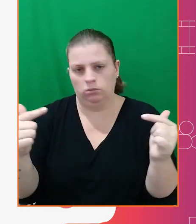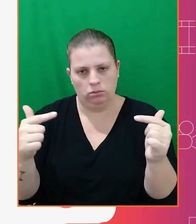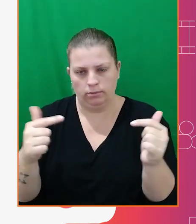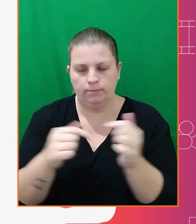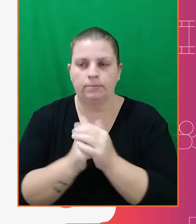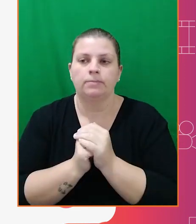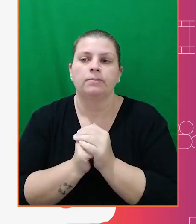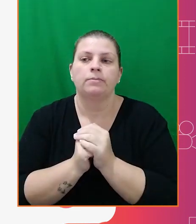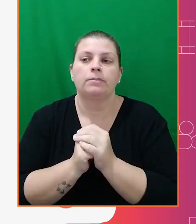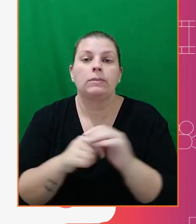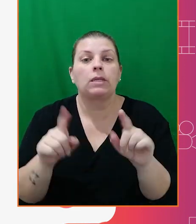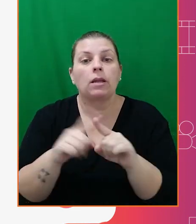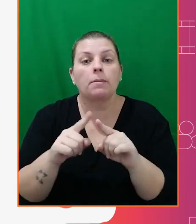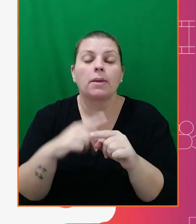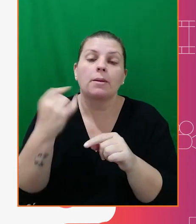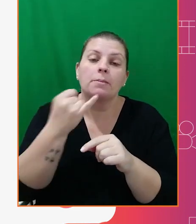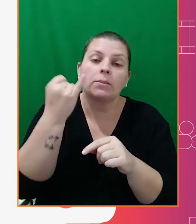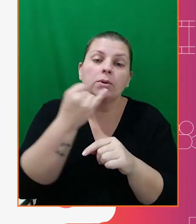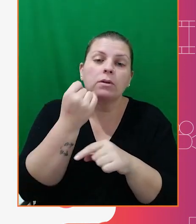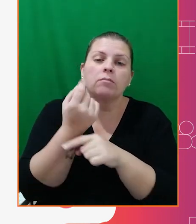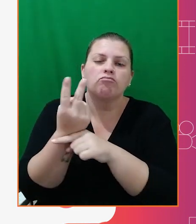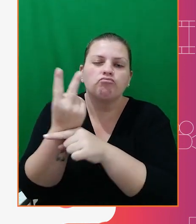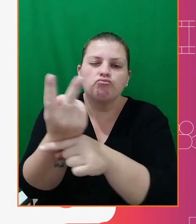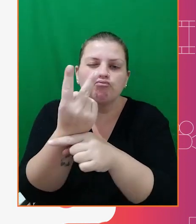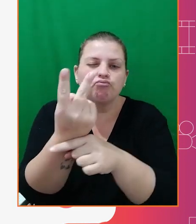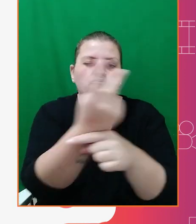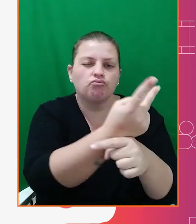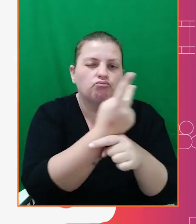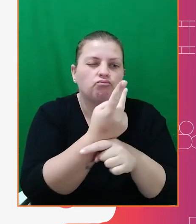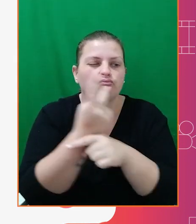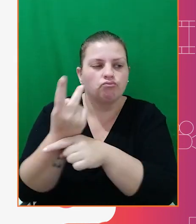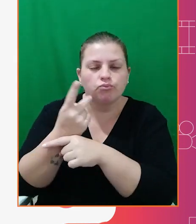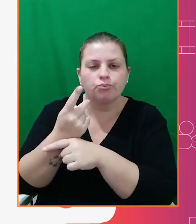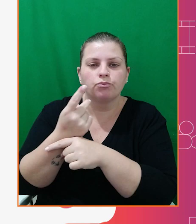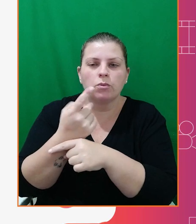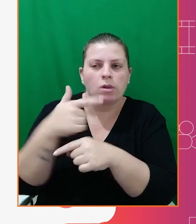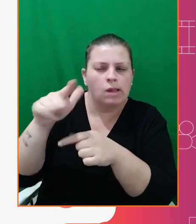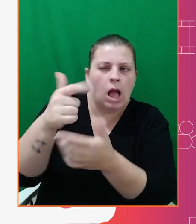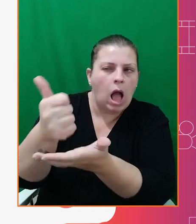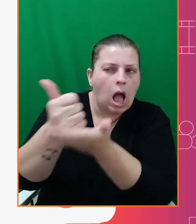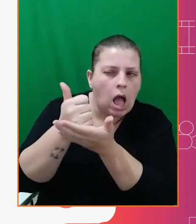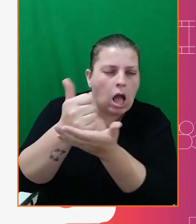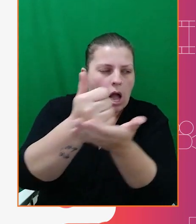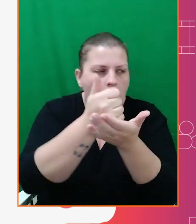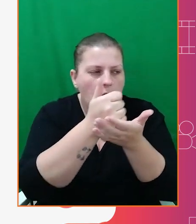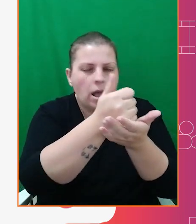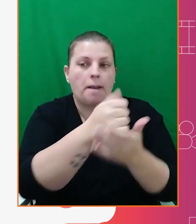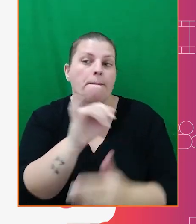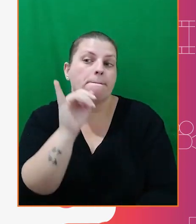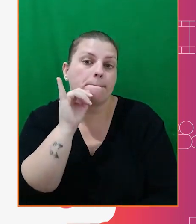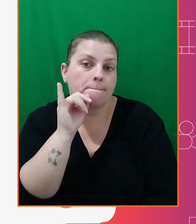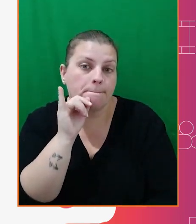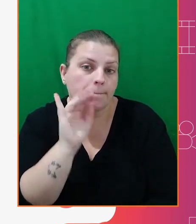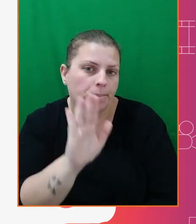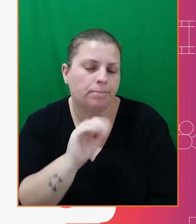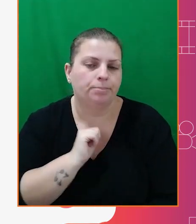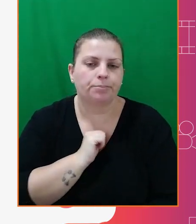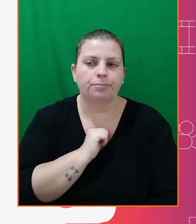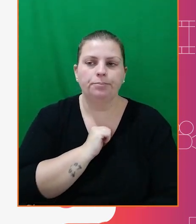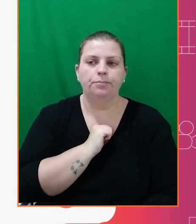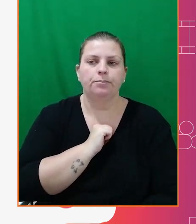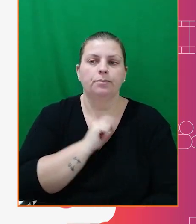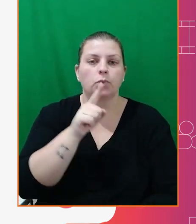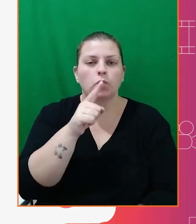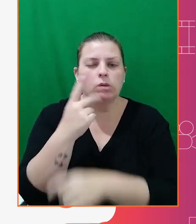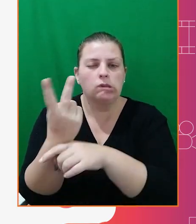referências sobre os desenhos e sobre a forma de desenhar. Então, por exemplo, você pode buscar outros desenhos de